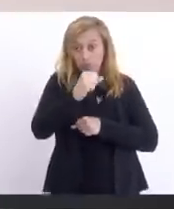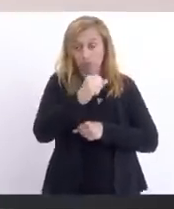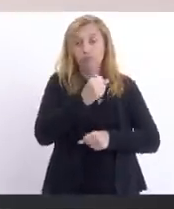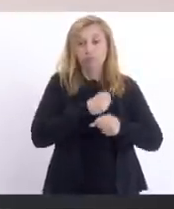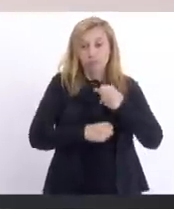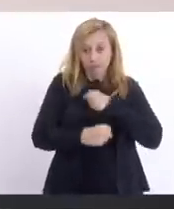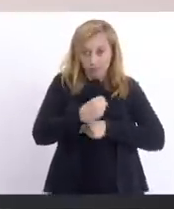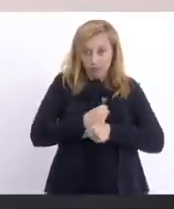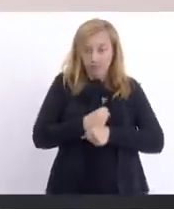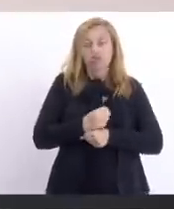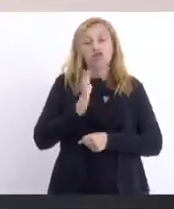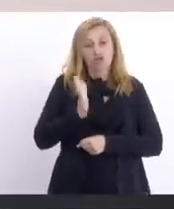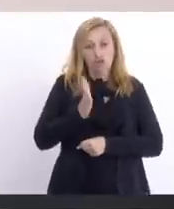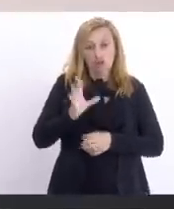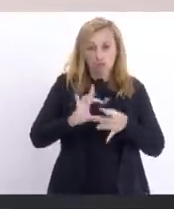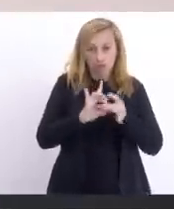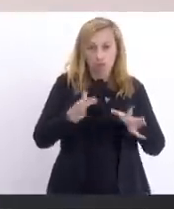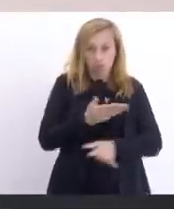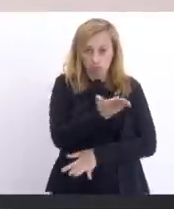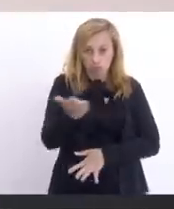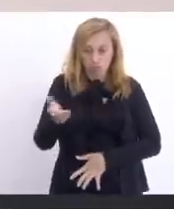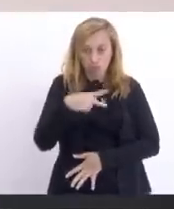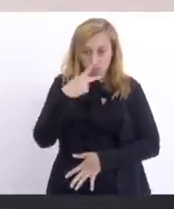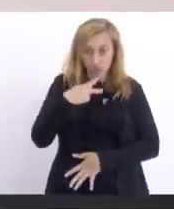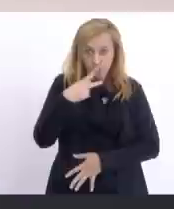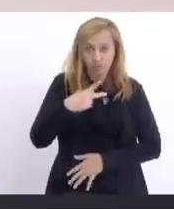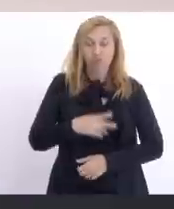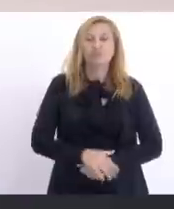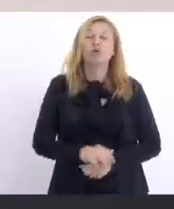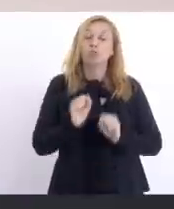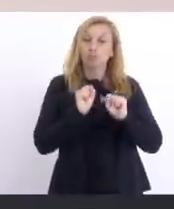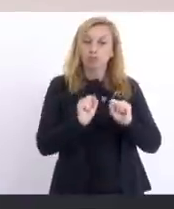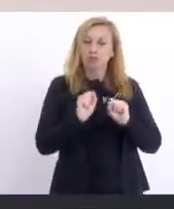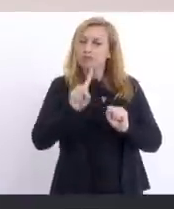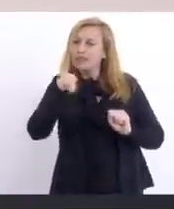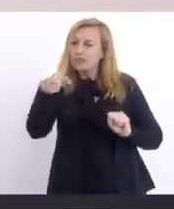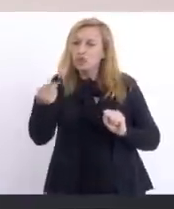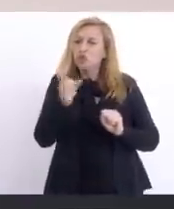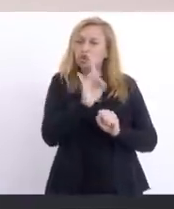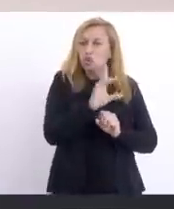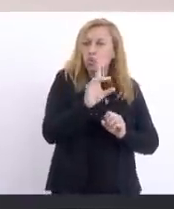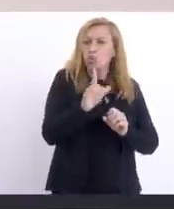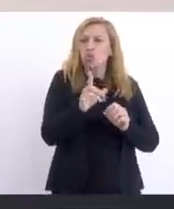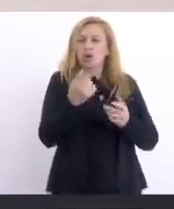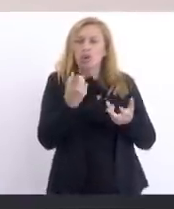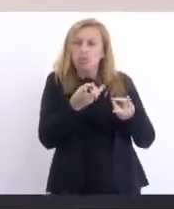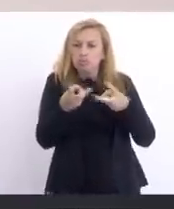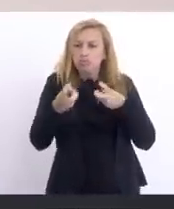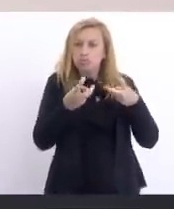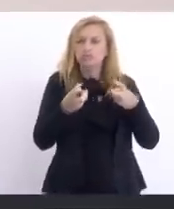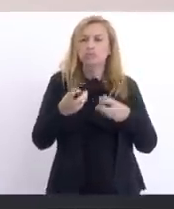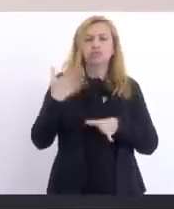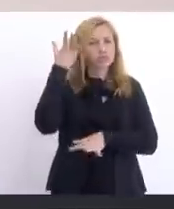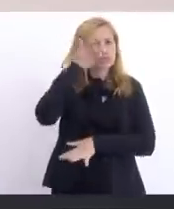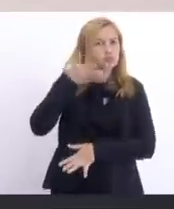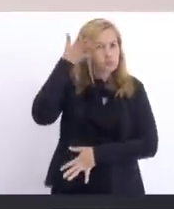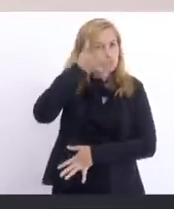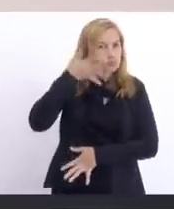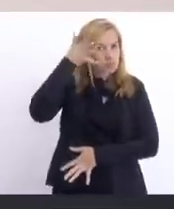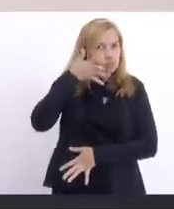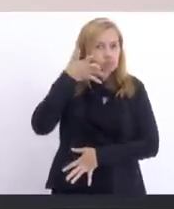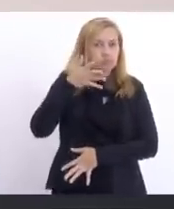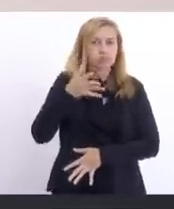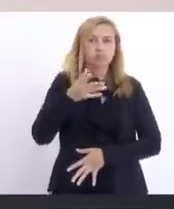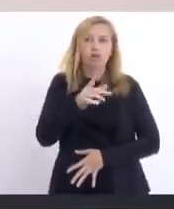Já vou abrir para o senhor. Então, eu acho que para que a gente pudesse, depois só analisarmos a questão da mensagem do